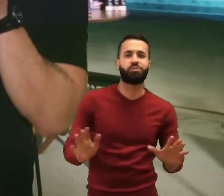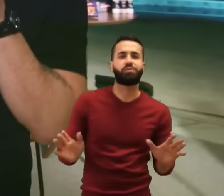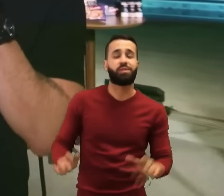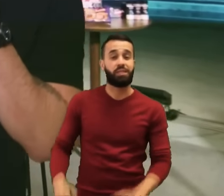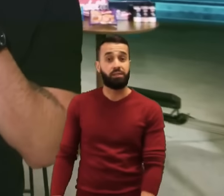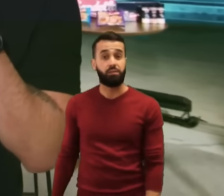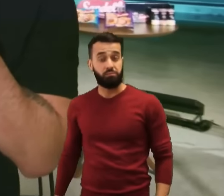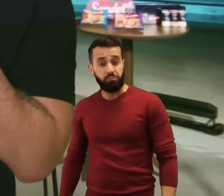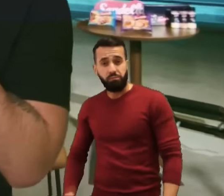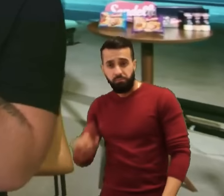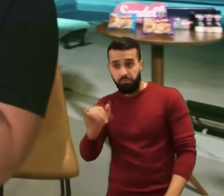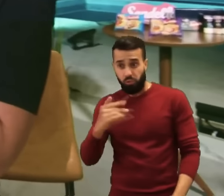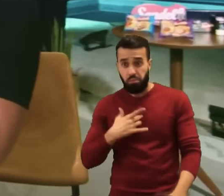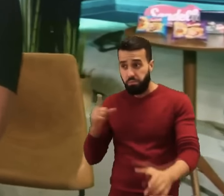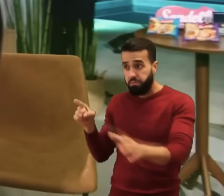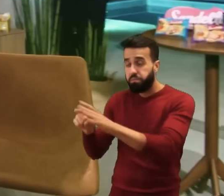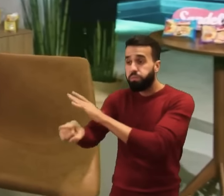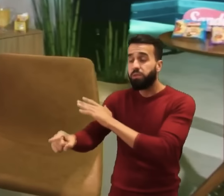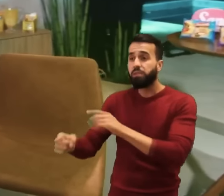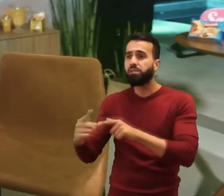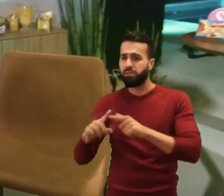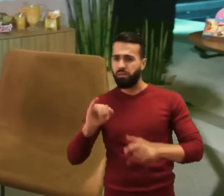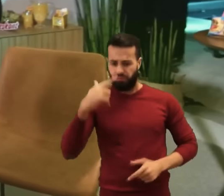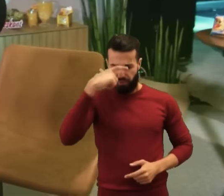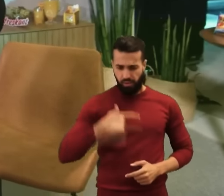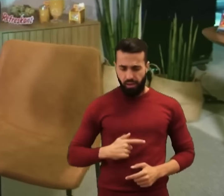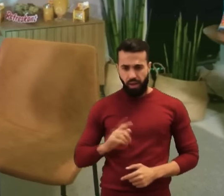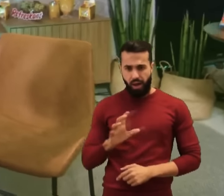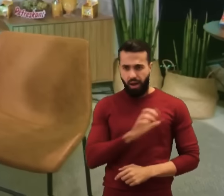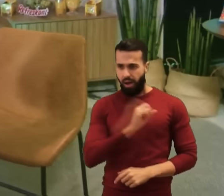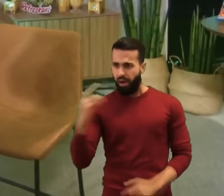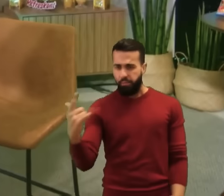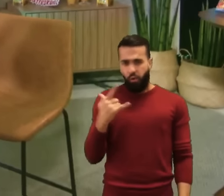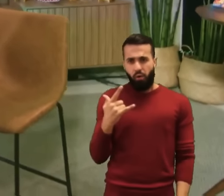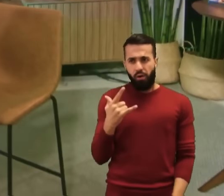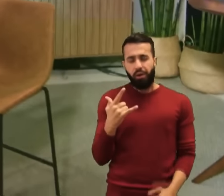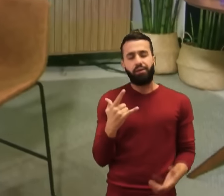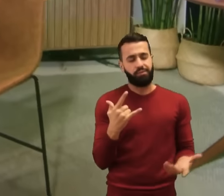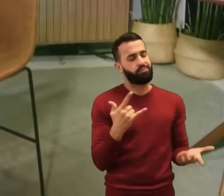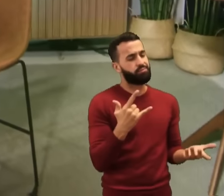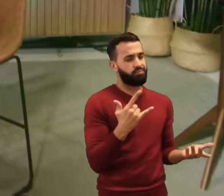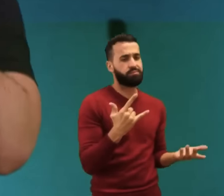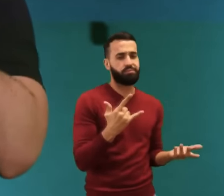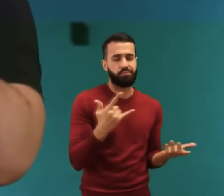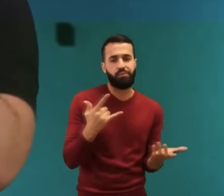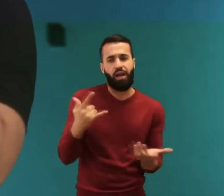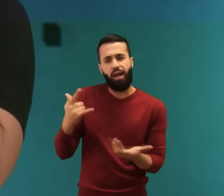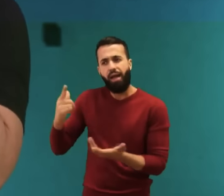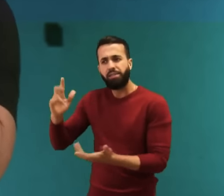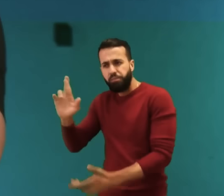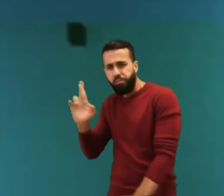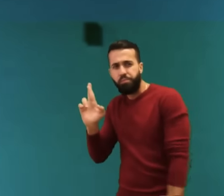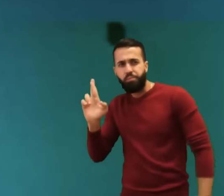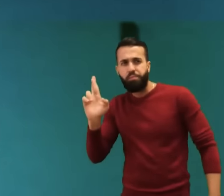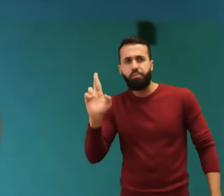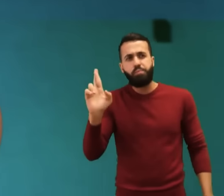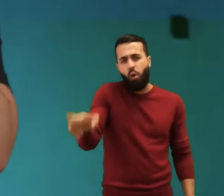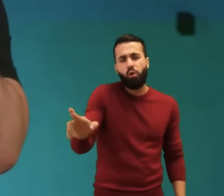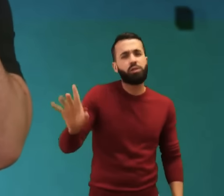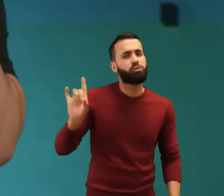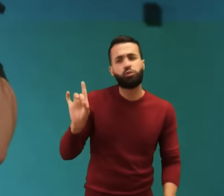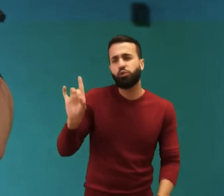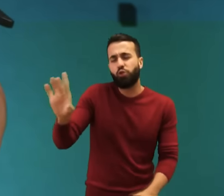Se alguém te perguntar se eu sou ainda o seu grande amor, responda apenas que